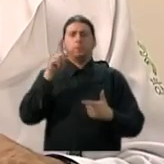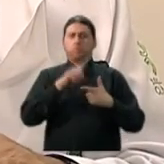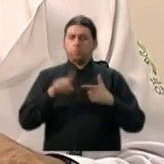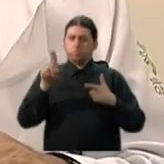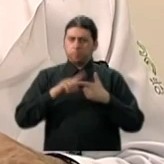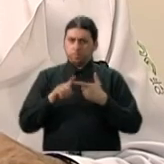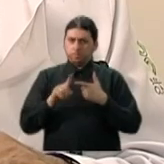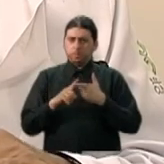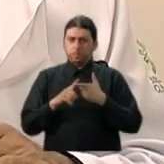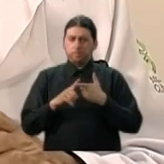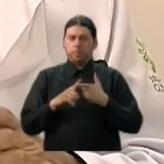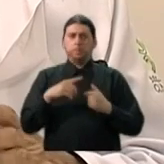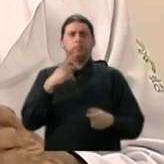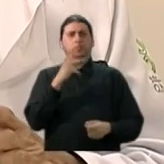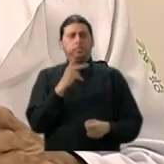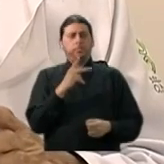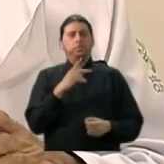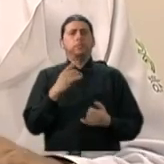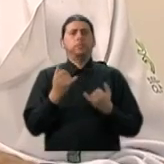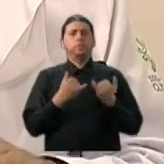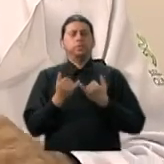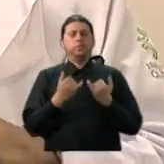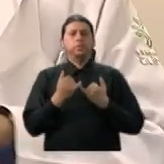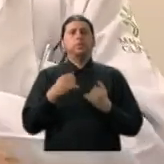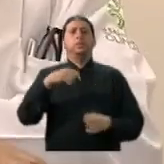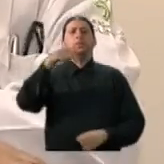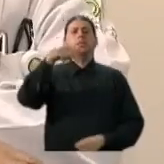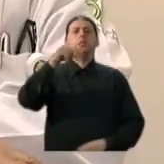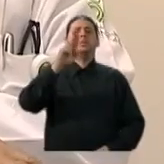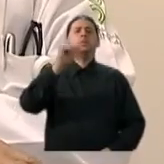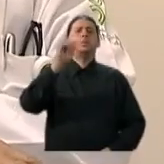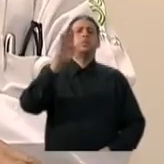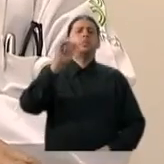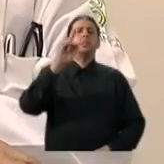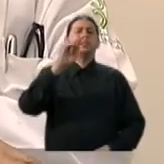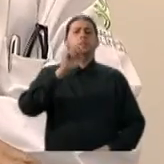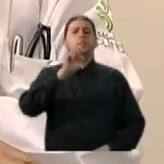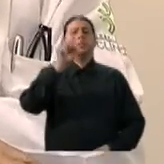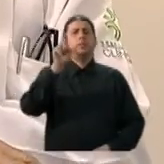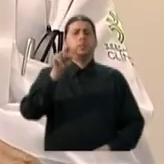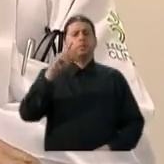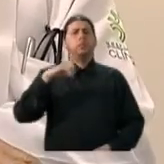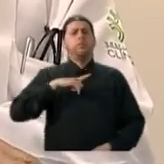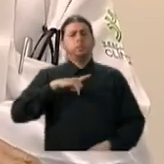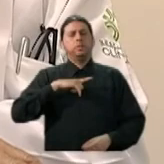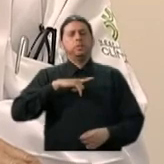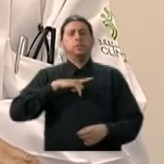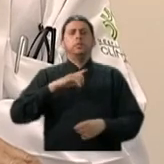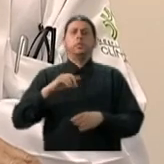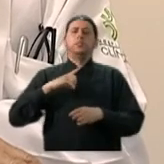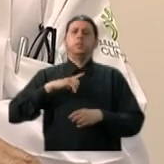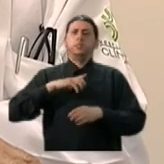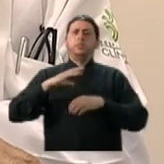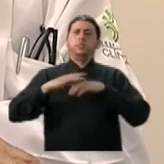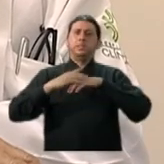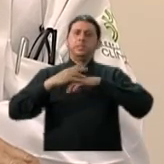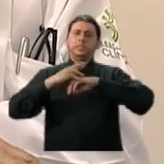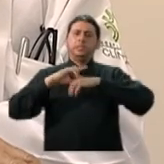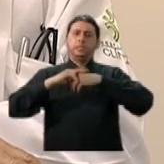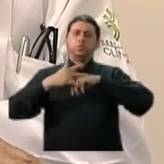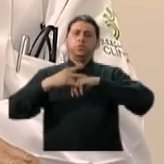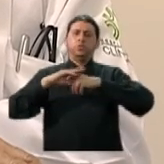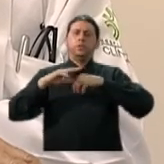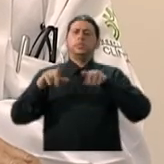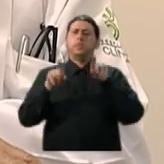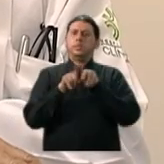problema de uma síndrome que se chama Guillain-Barré, que os nervos perdem a sua